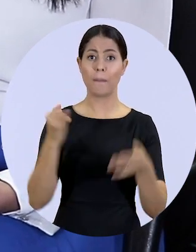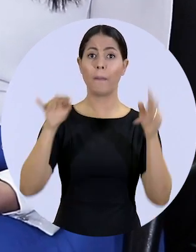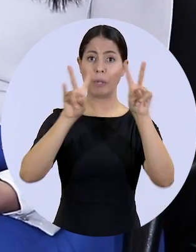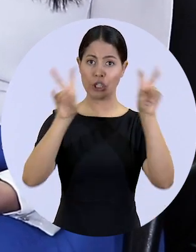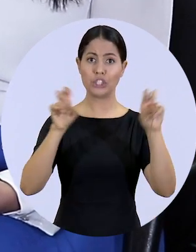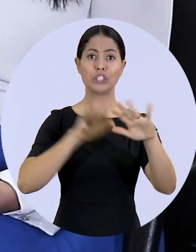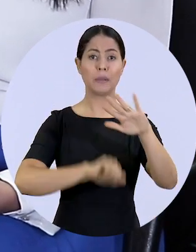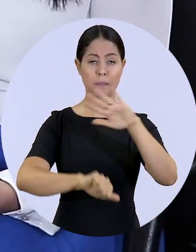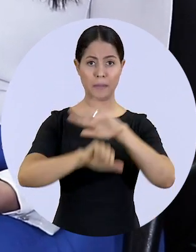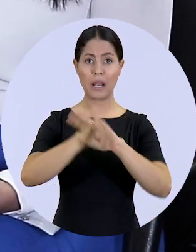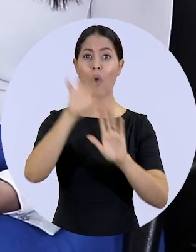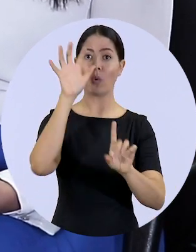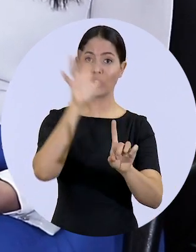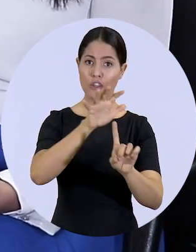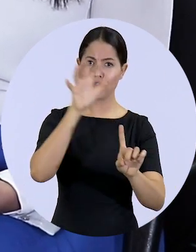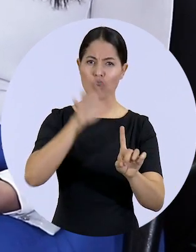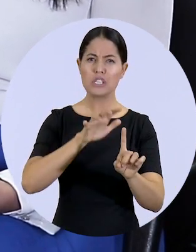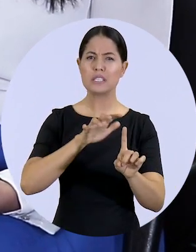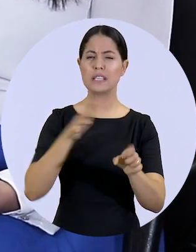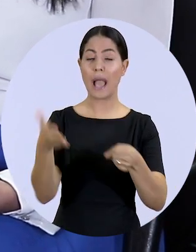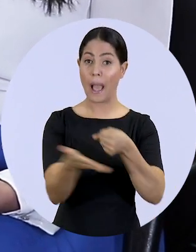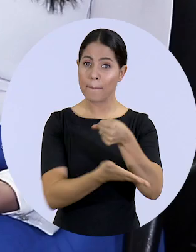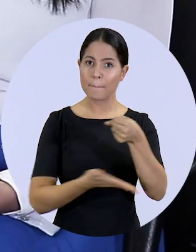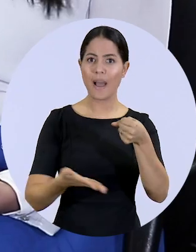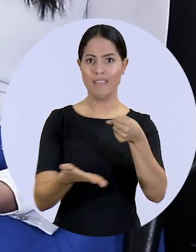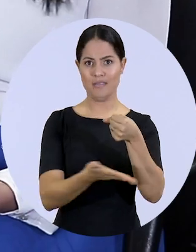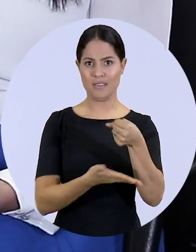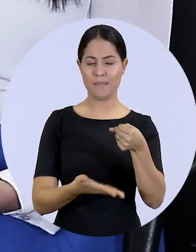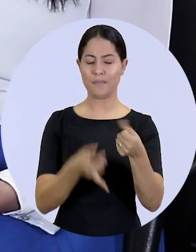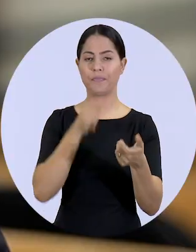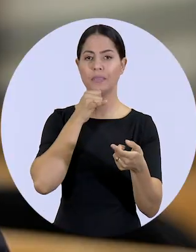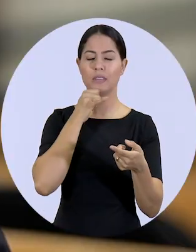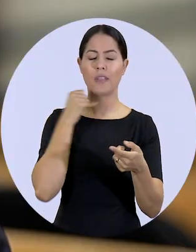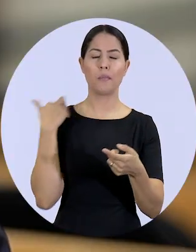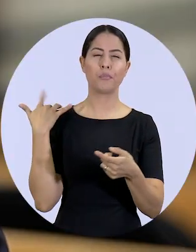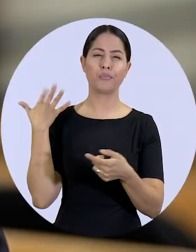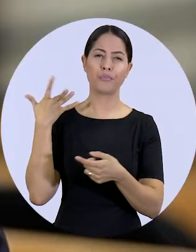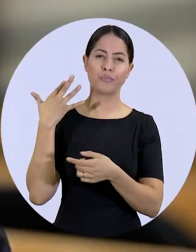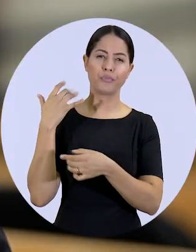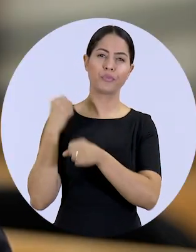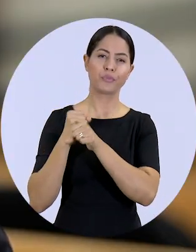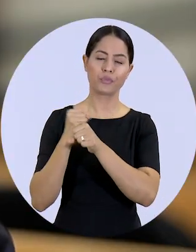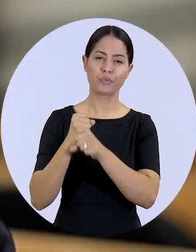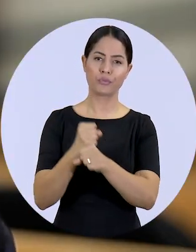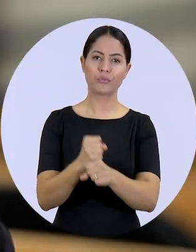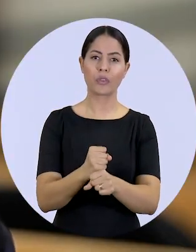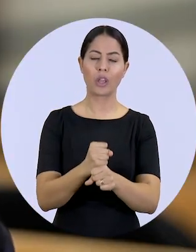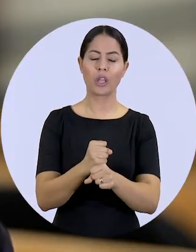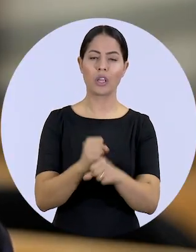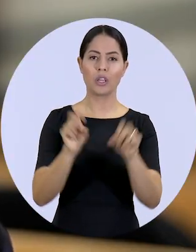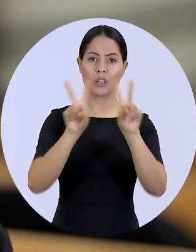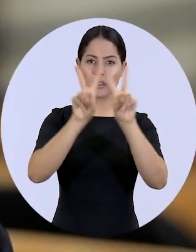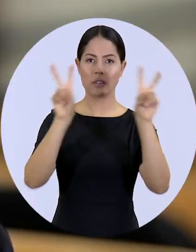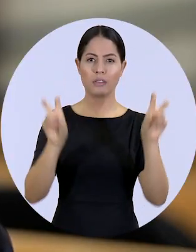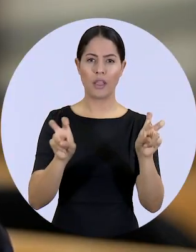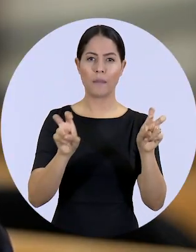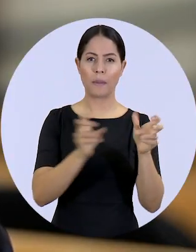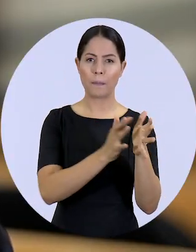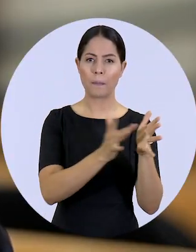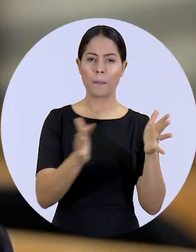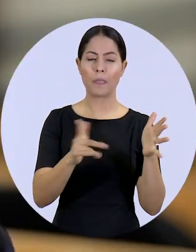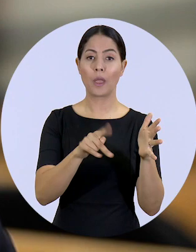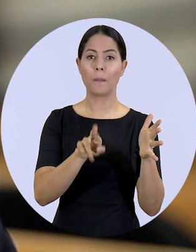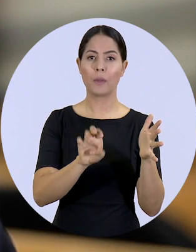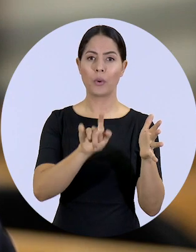que influenciam toda a base, vamos dizer assim. Então, a gente pega aí de anos para cá a questão